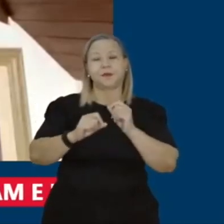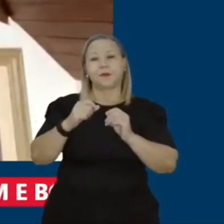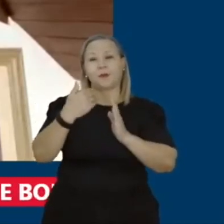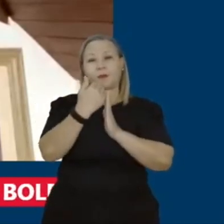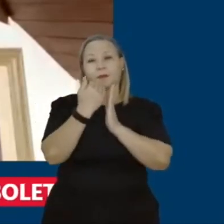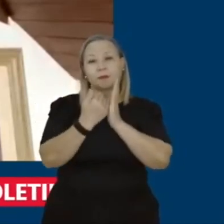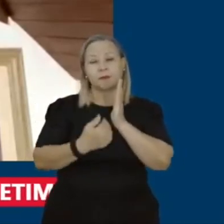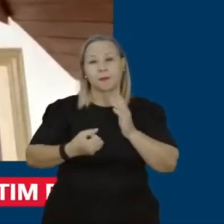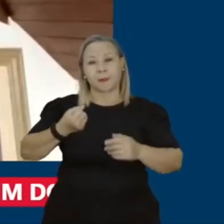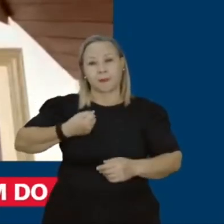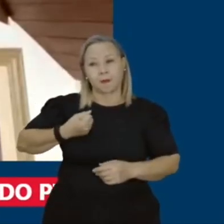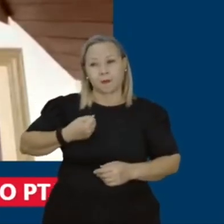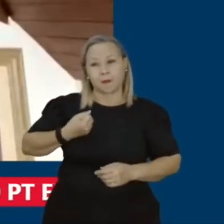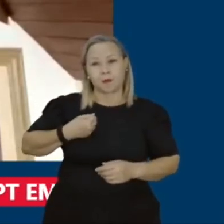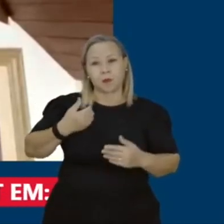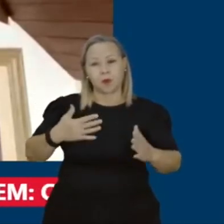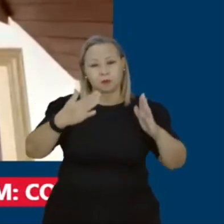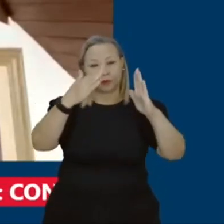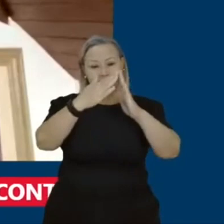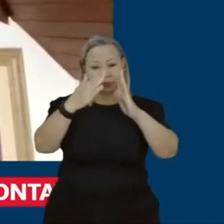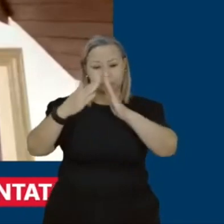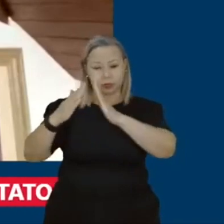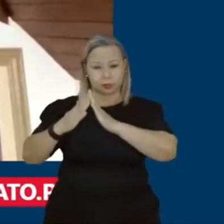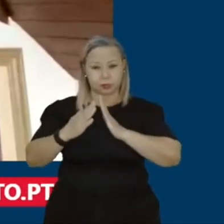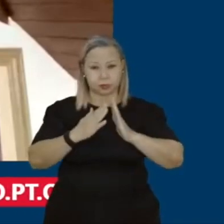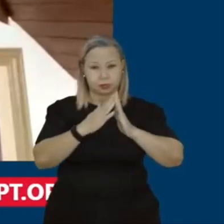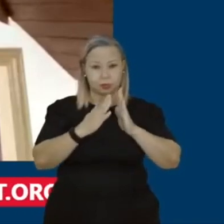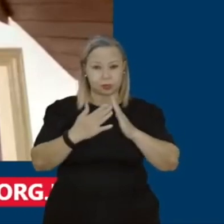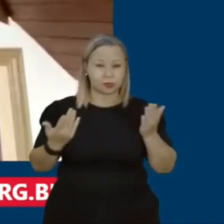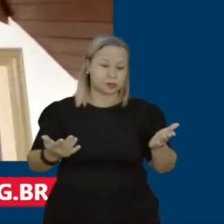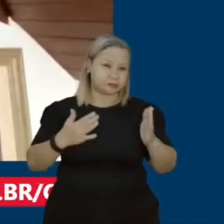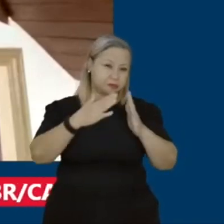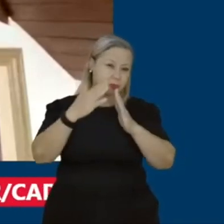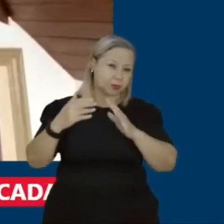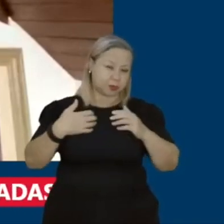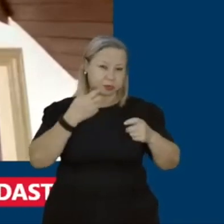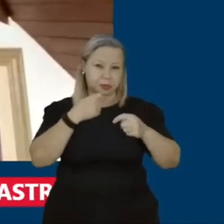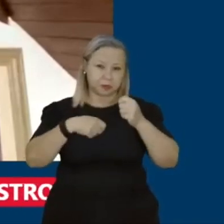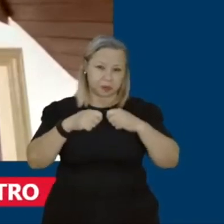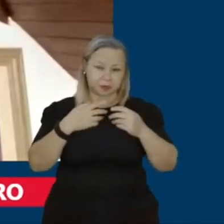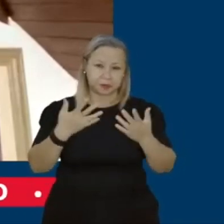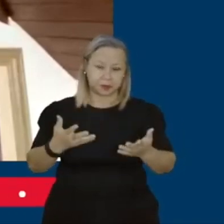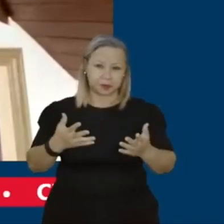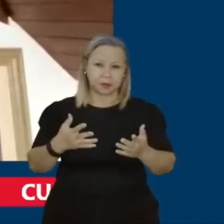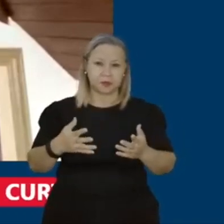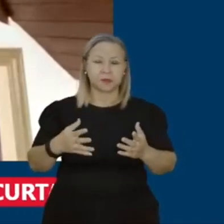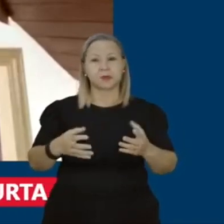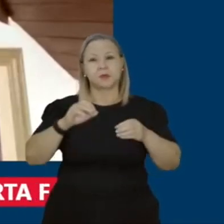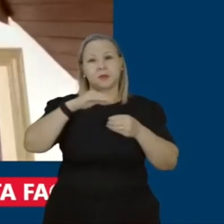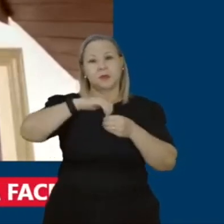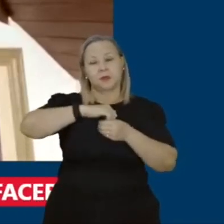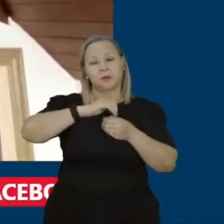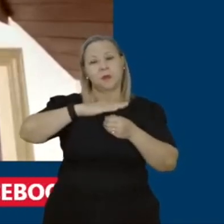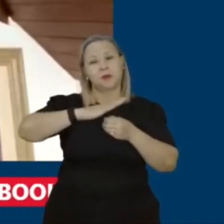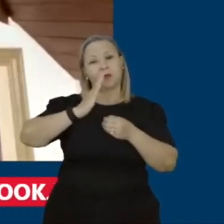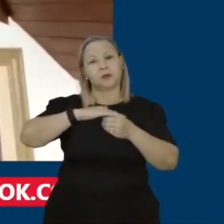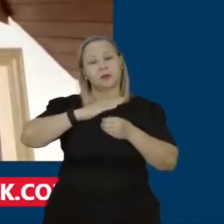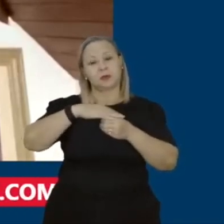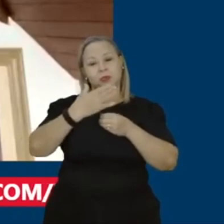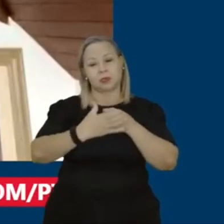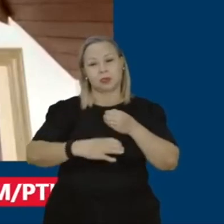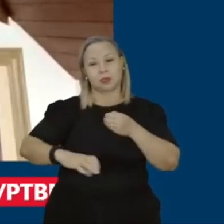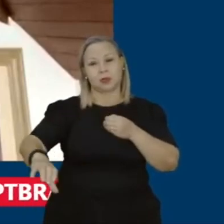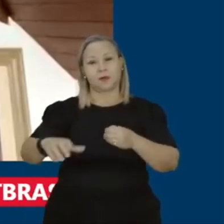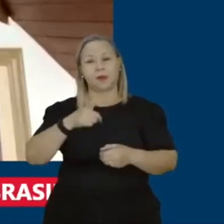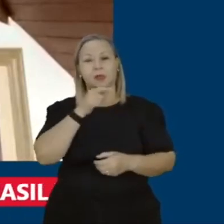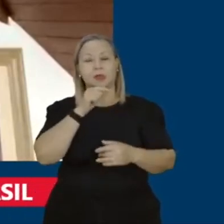do número enorme de residências e estabelecimentos atingidos pelo saneamento e pela água tratada, nós temos lucro,